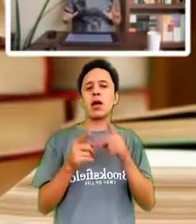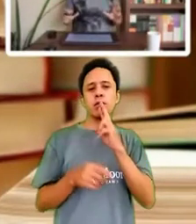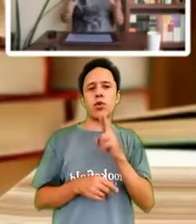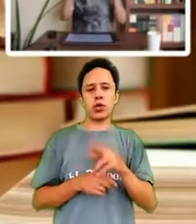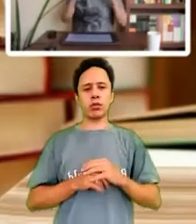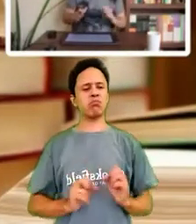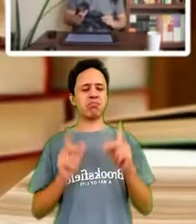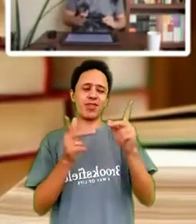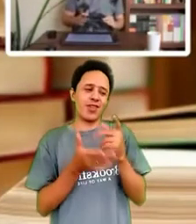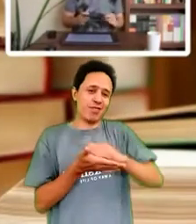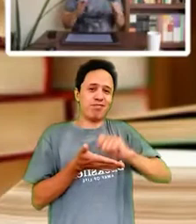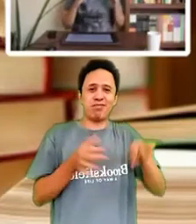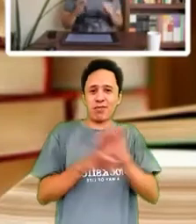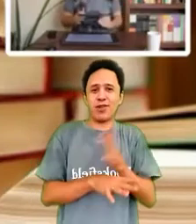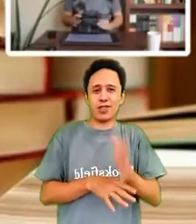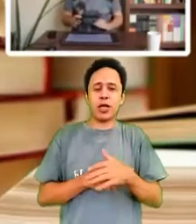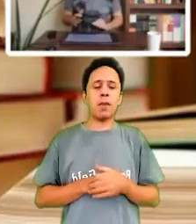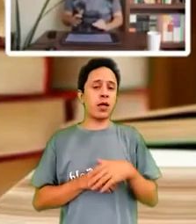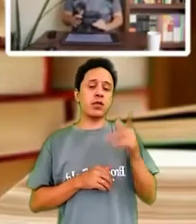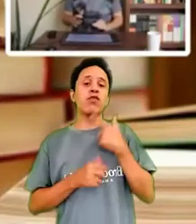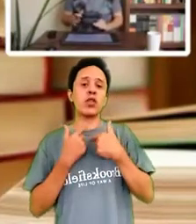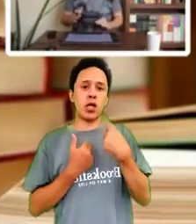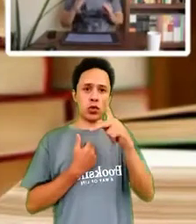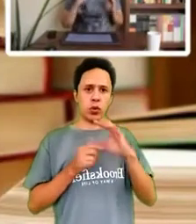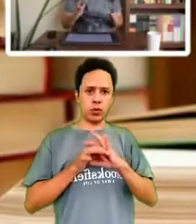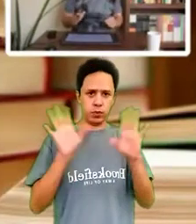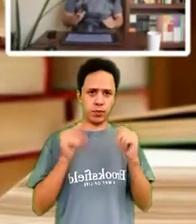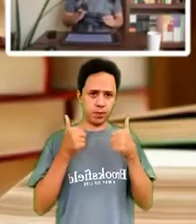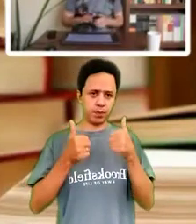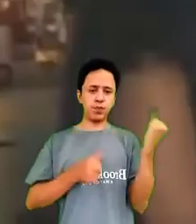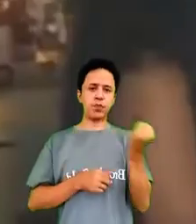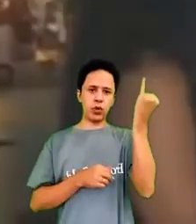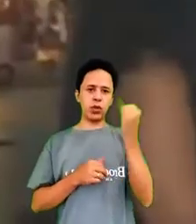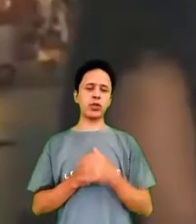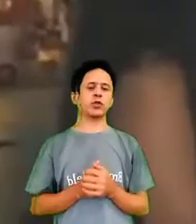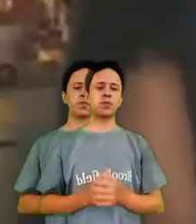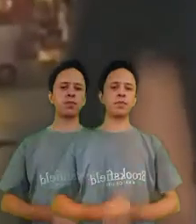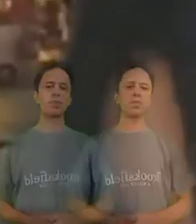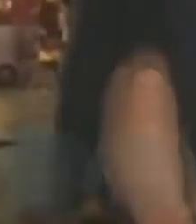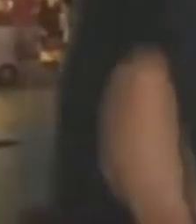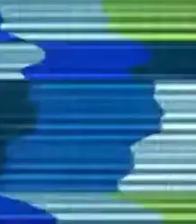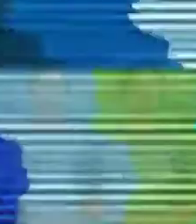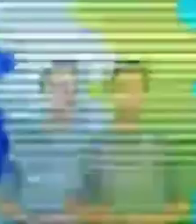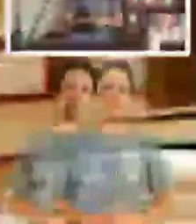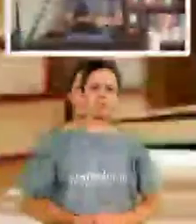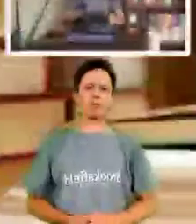ainda assim, tentem fazer isso de acordo com a forma que vocês redigiriam, tá? Isso é importante. Tudo bem.